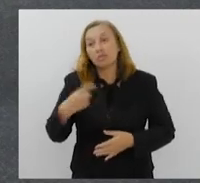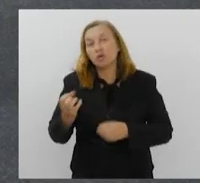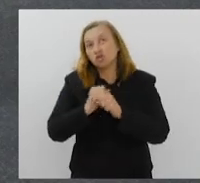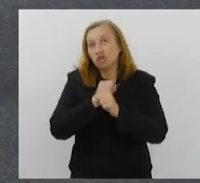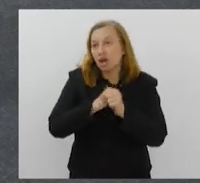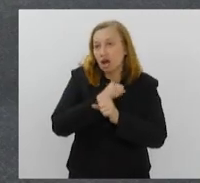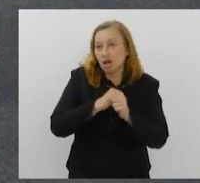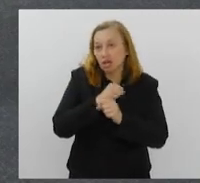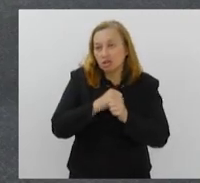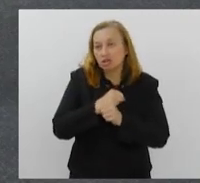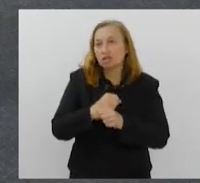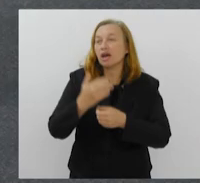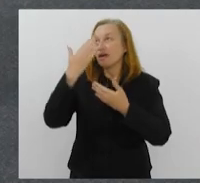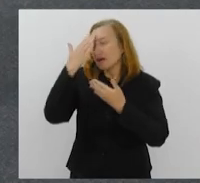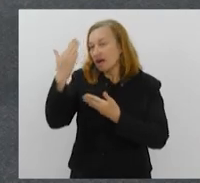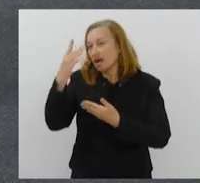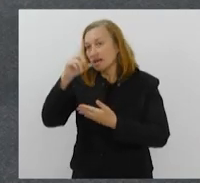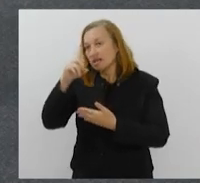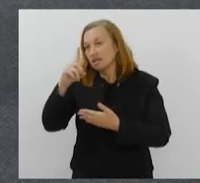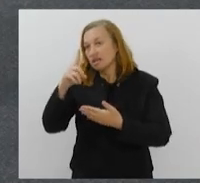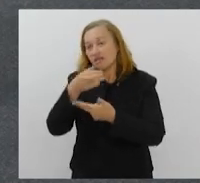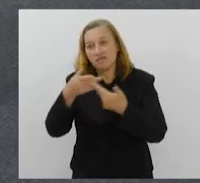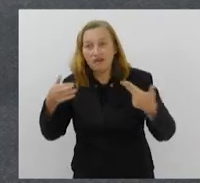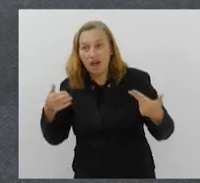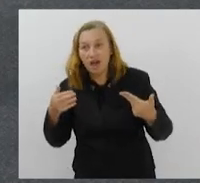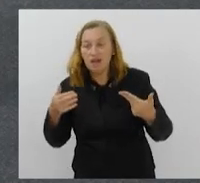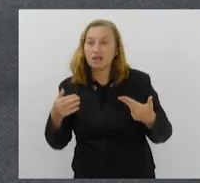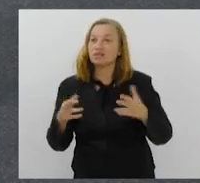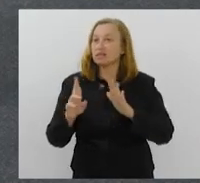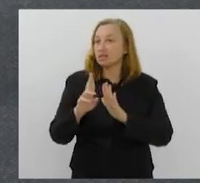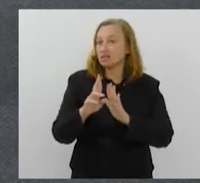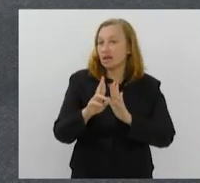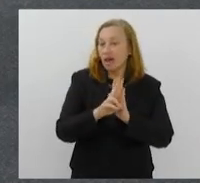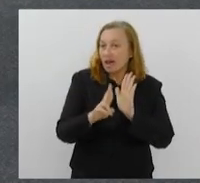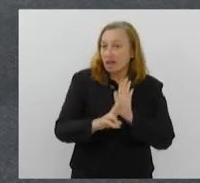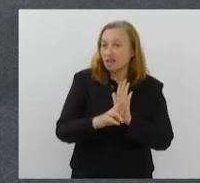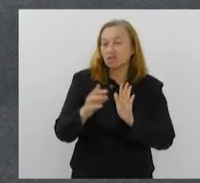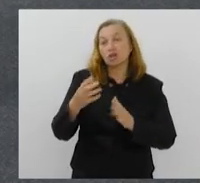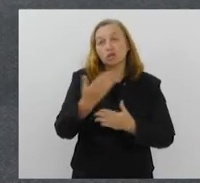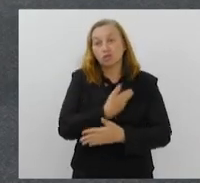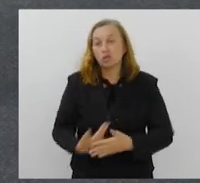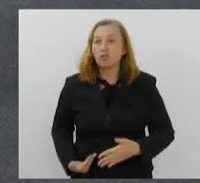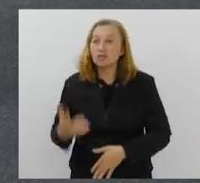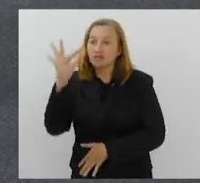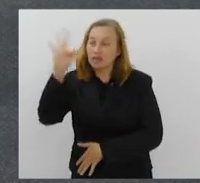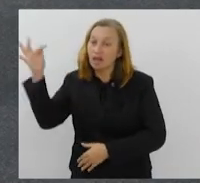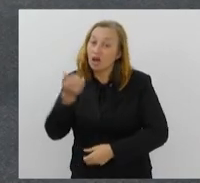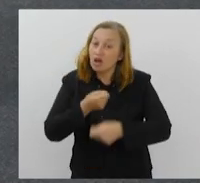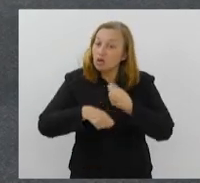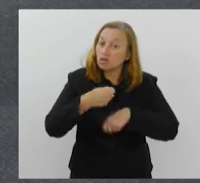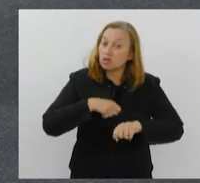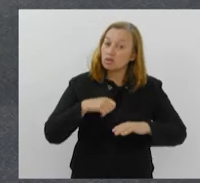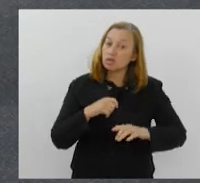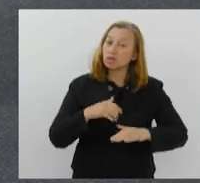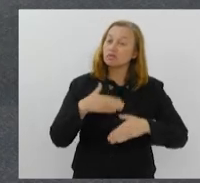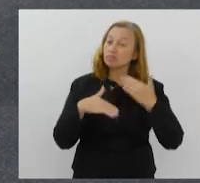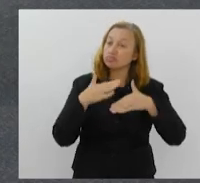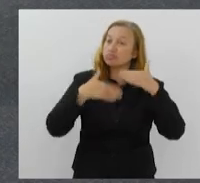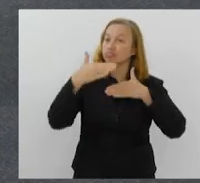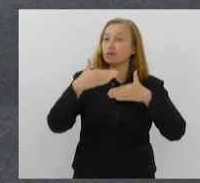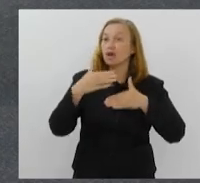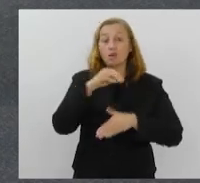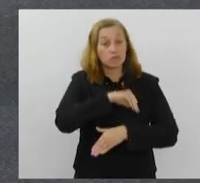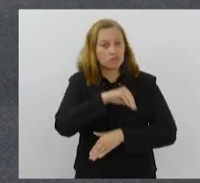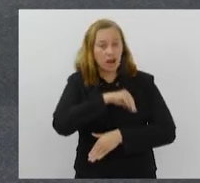tempo, graças a uma série de medidas, sobretudo do governo federal, a economia tem aquecido, o emprego tem aquecido, o salário tem